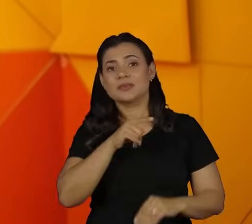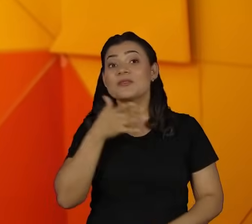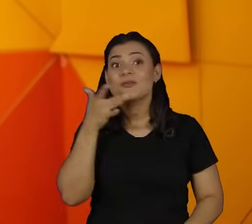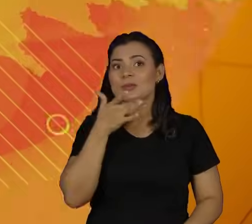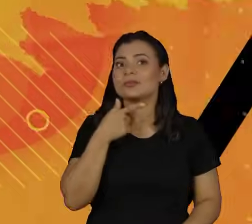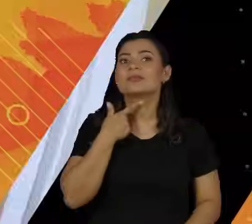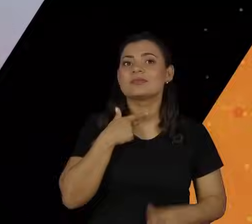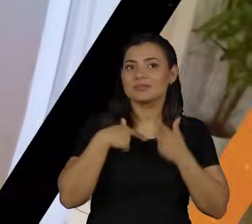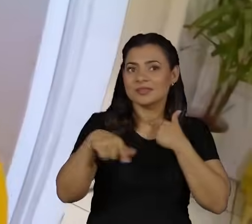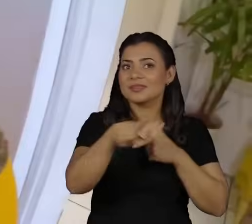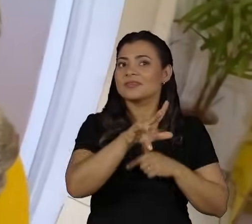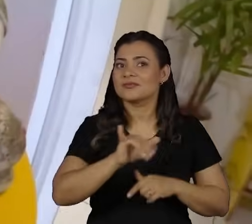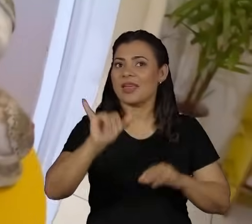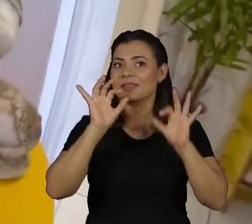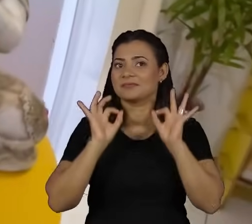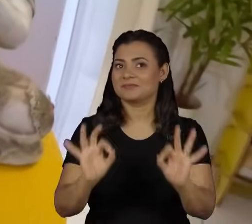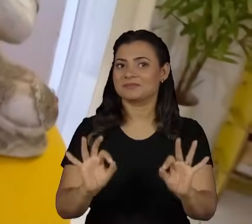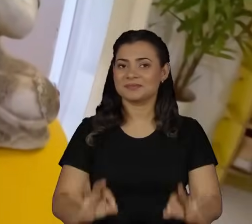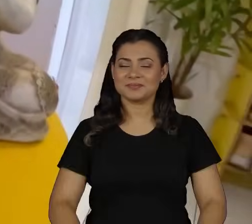vontade.